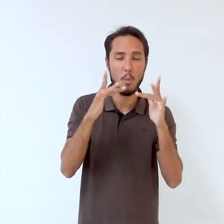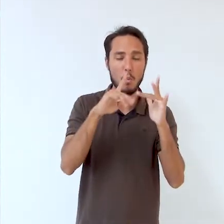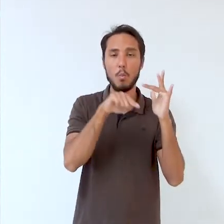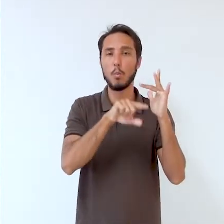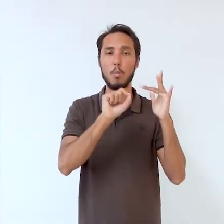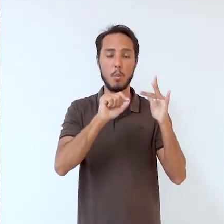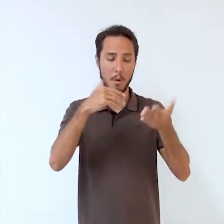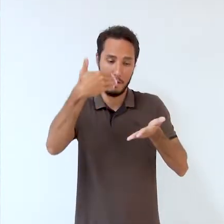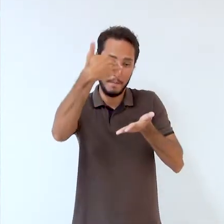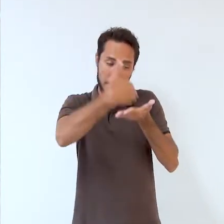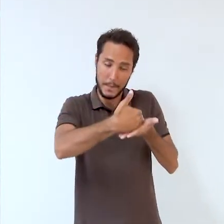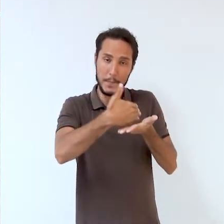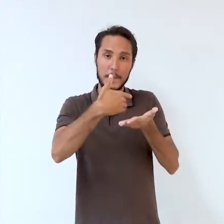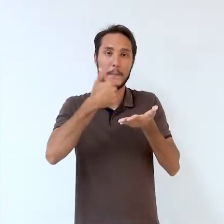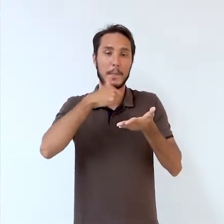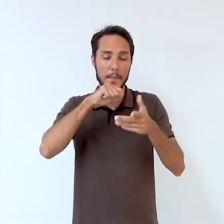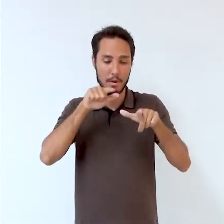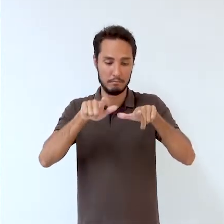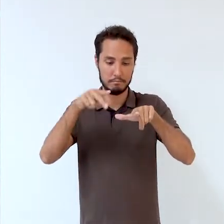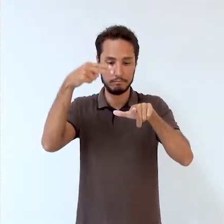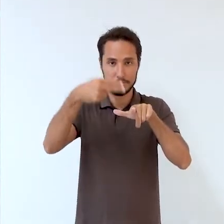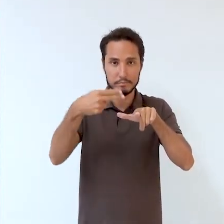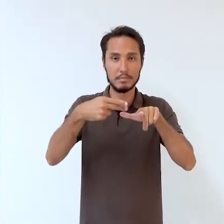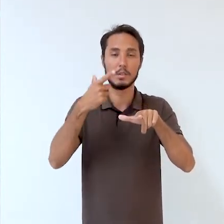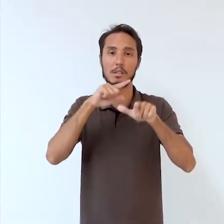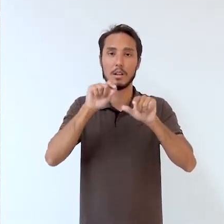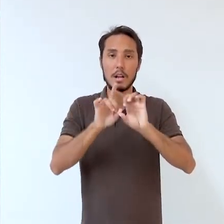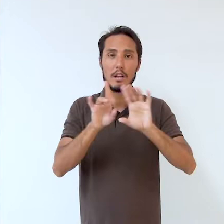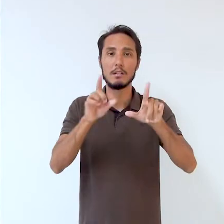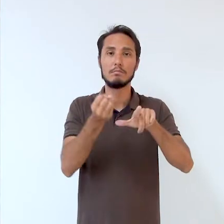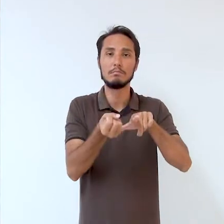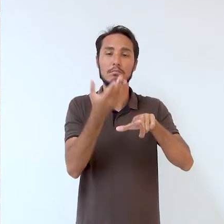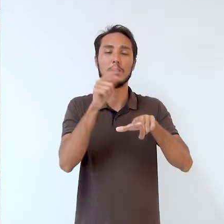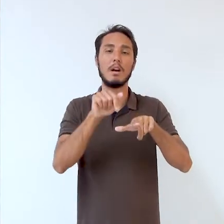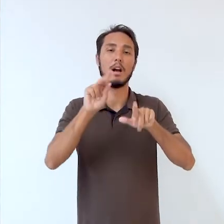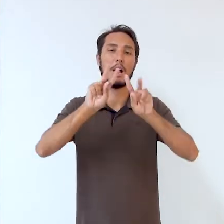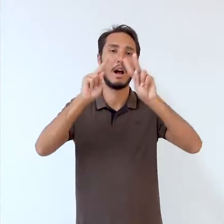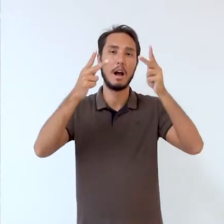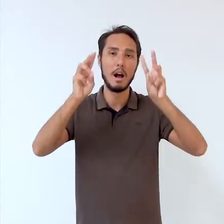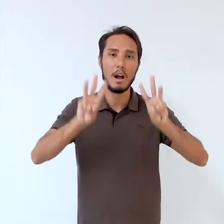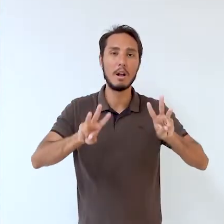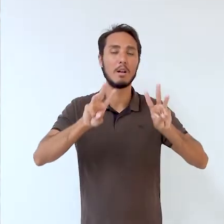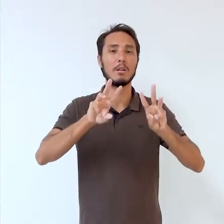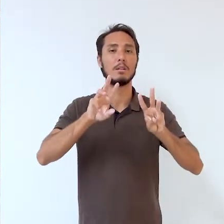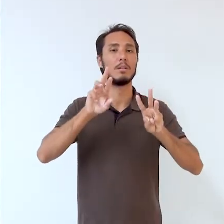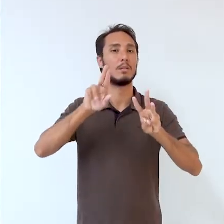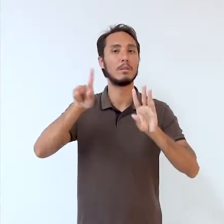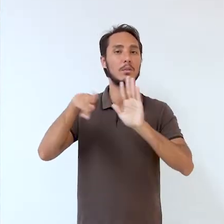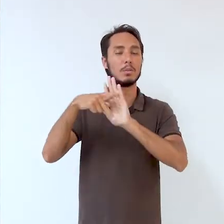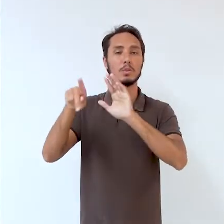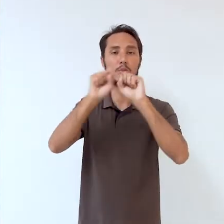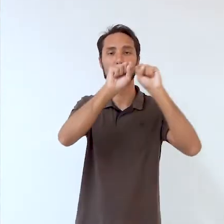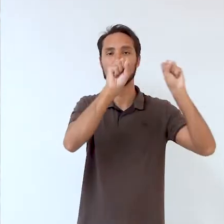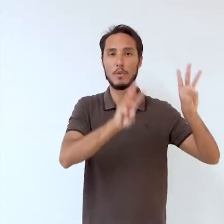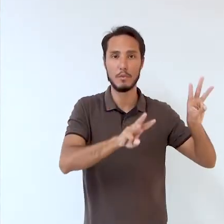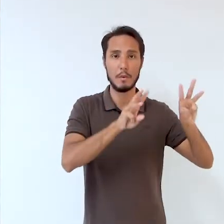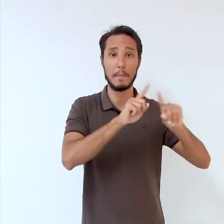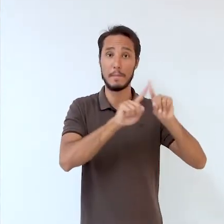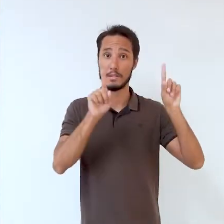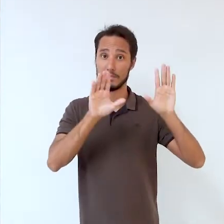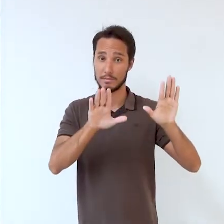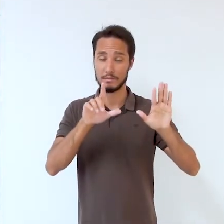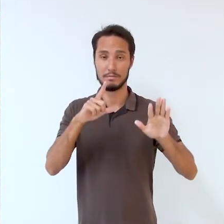são conectadas na placa-mãe e permitem ativar dispositivos de hardware que não são configurados por